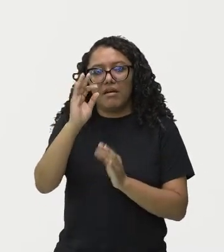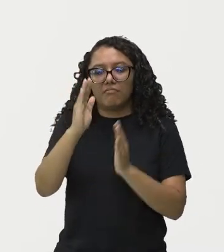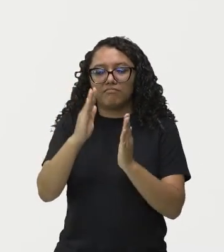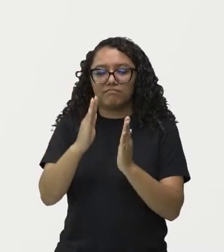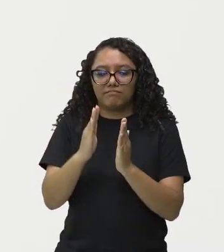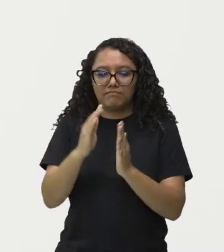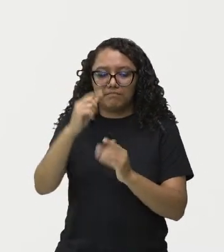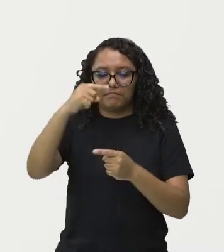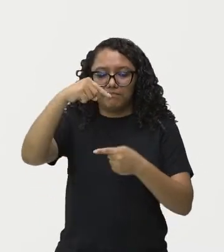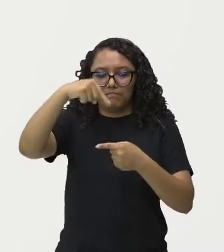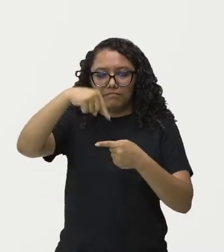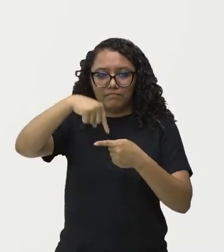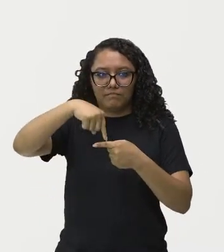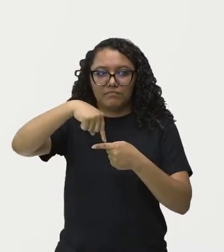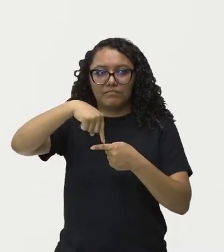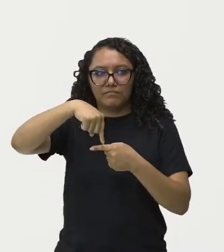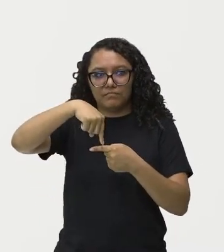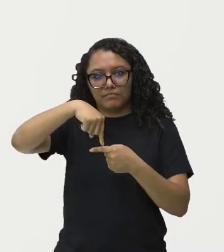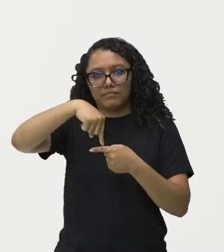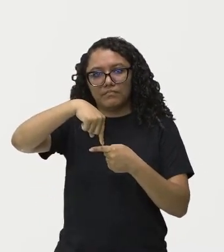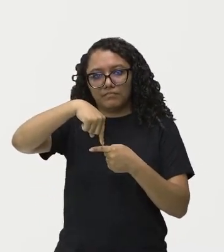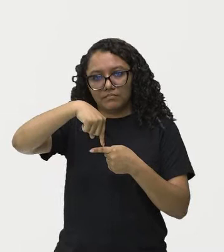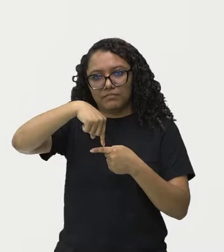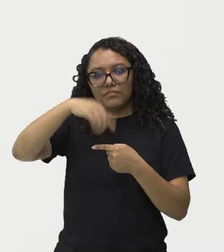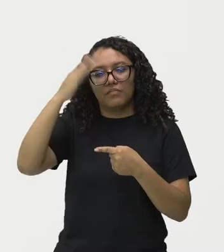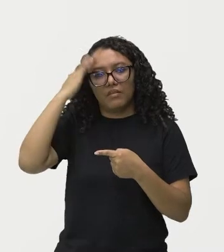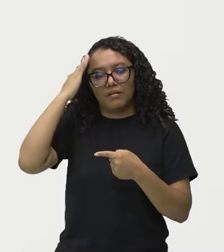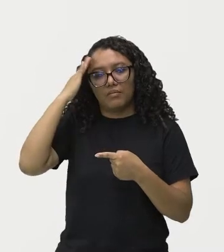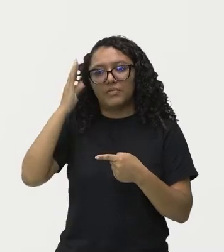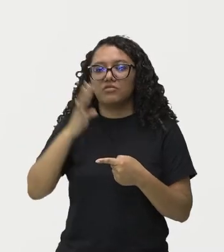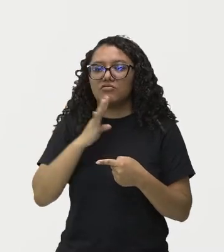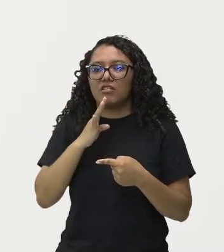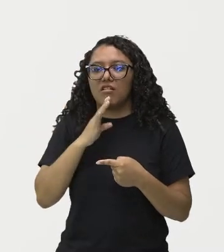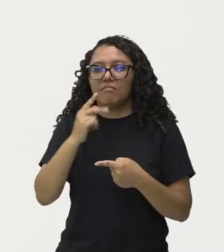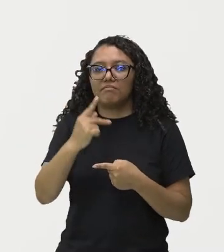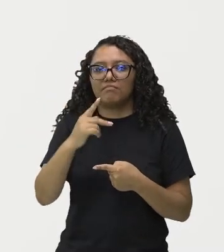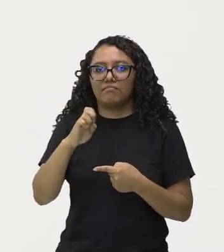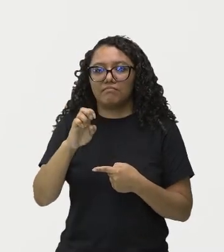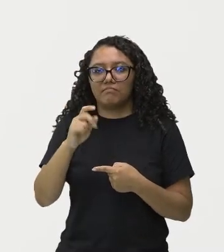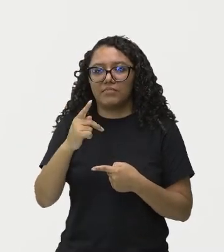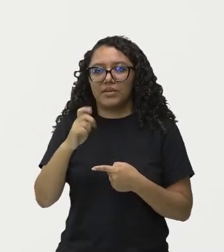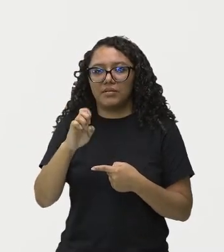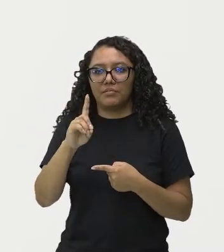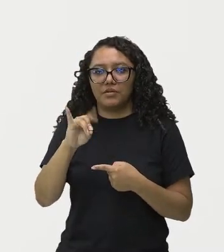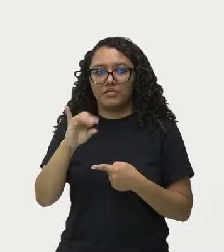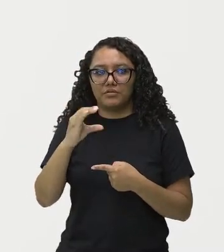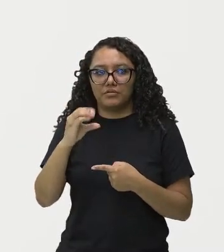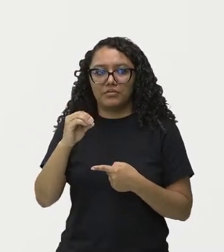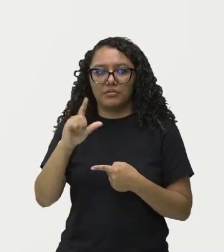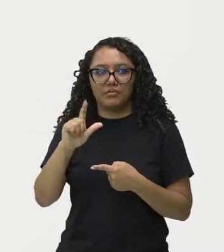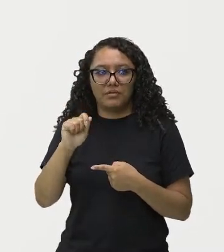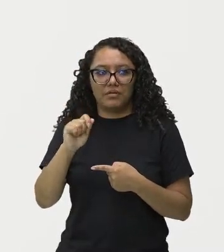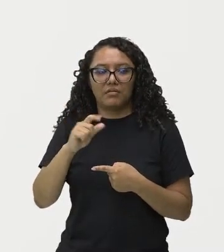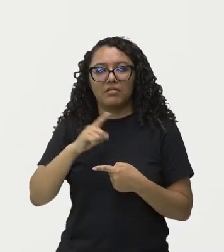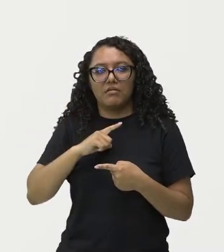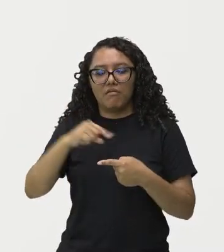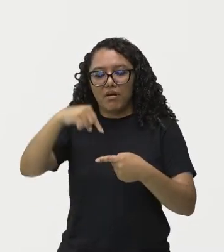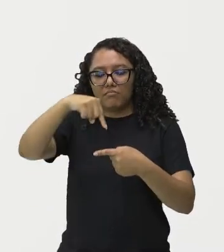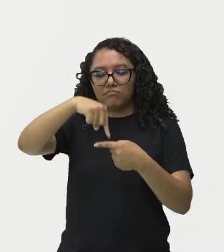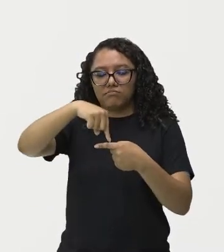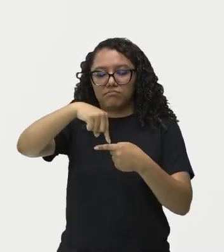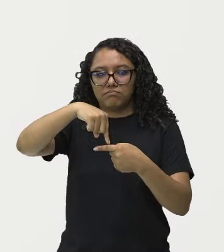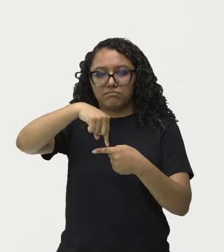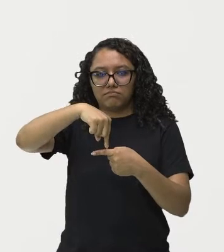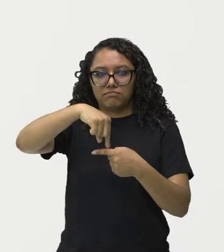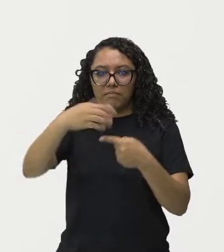plano da base. Nós já sabemos o que é perpendicular, né? Então essa geratriz está perpendicular ao plano